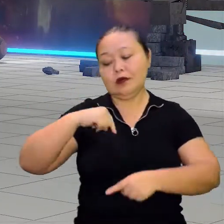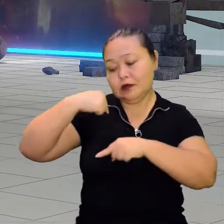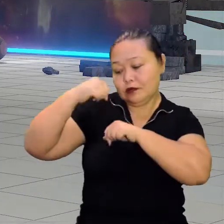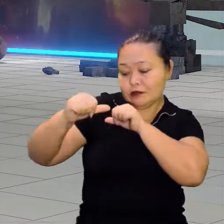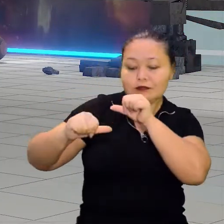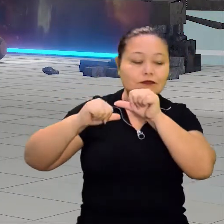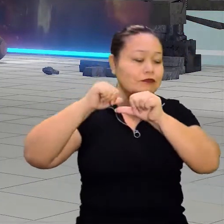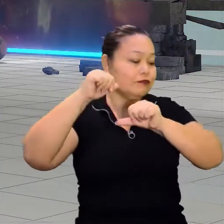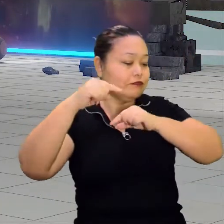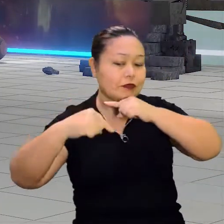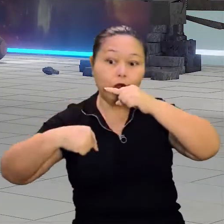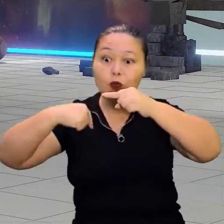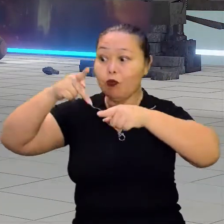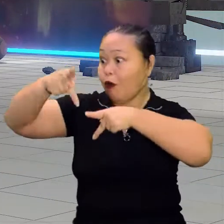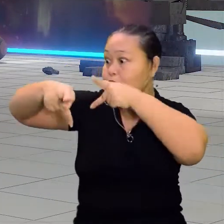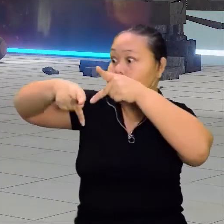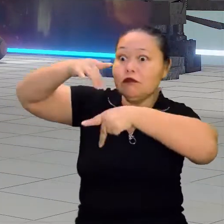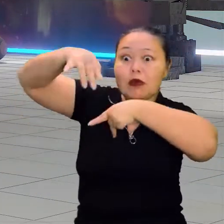outros.